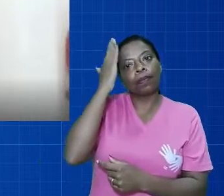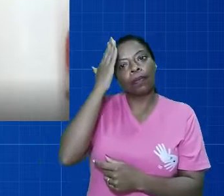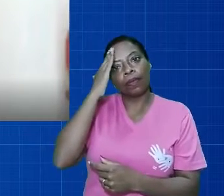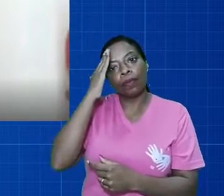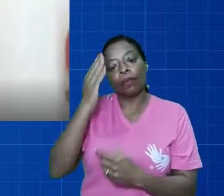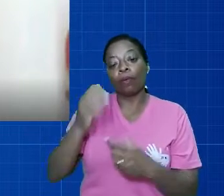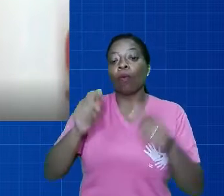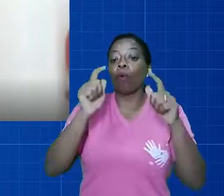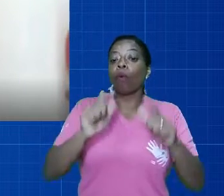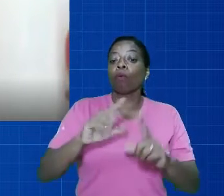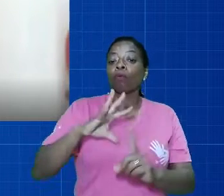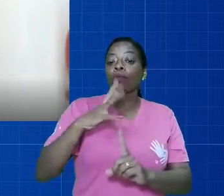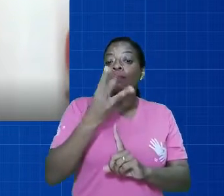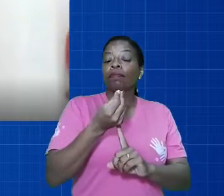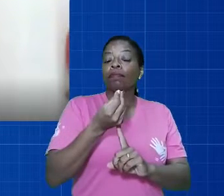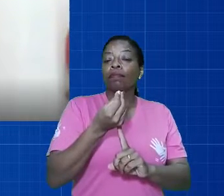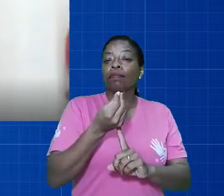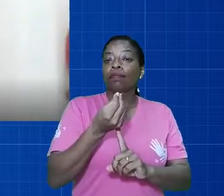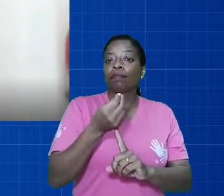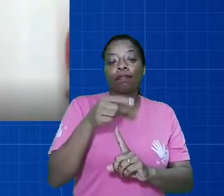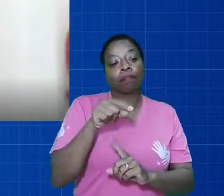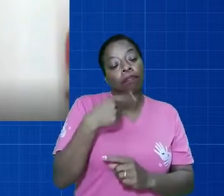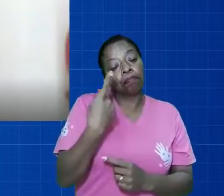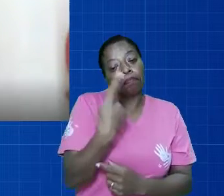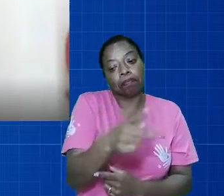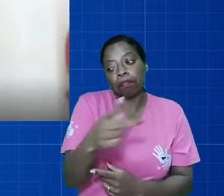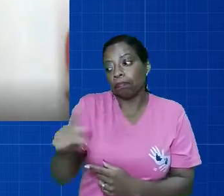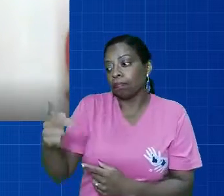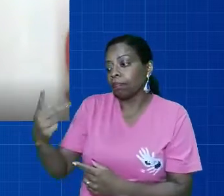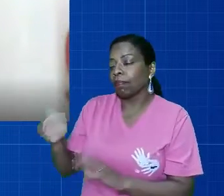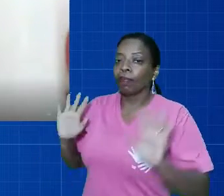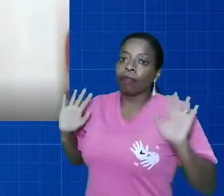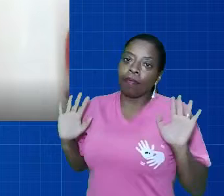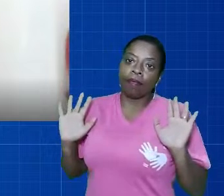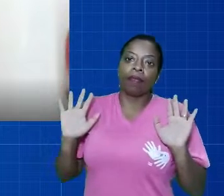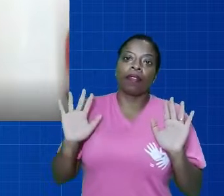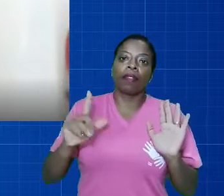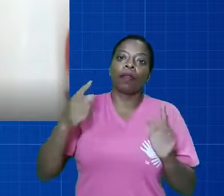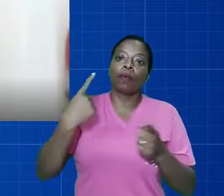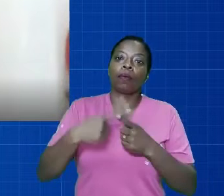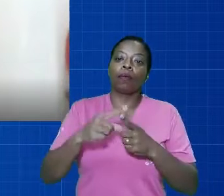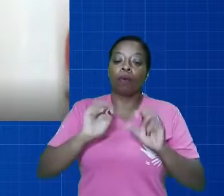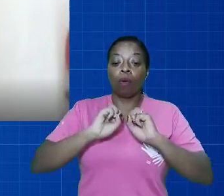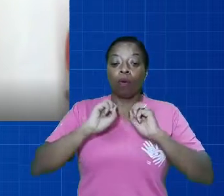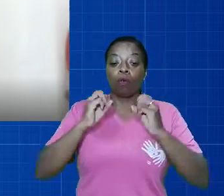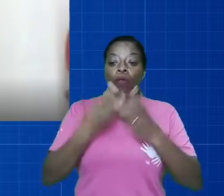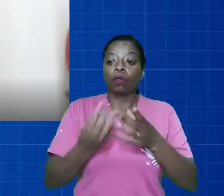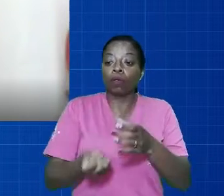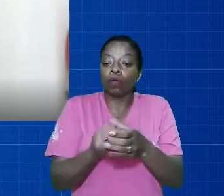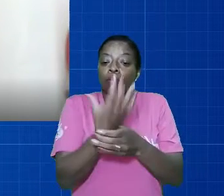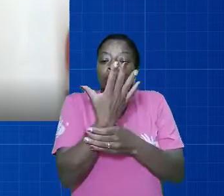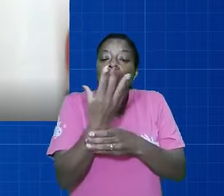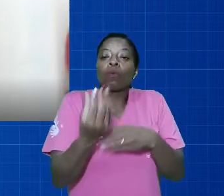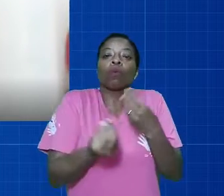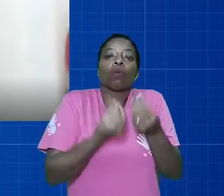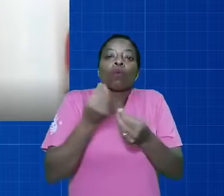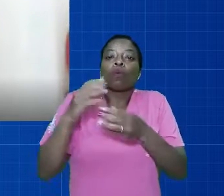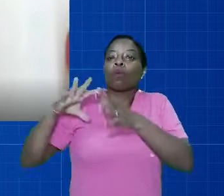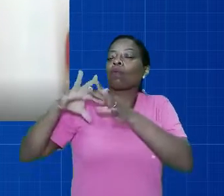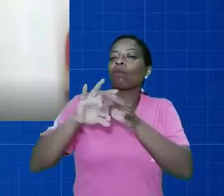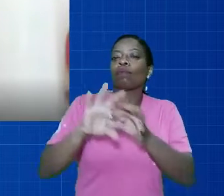não escolares, né? Como que a gente pode. O que que a oficina vem, né, com isso? Como é que ela surge nesse